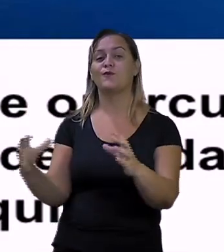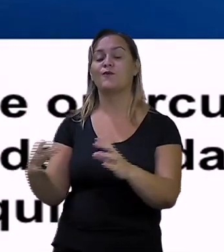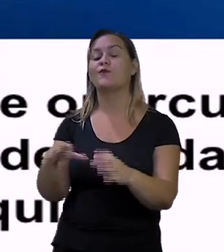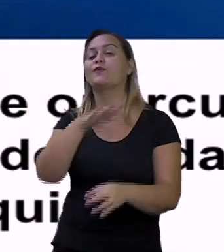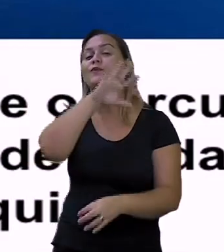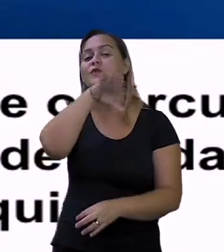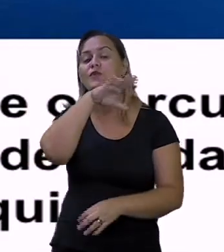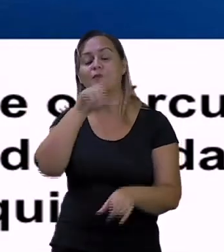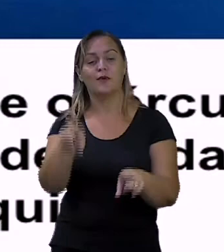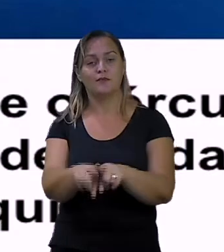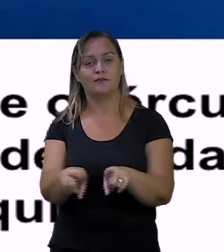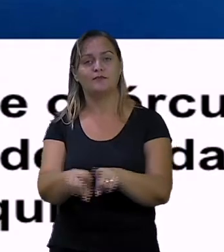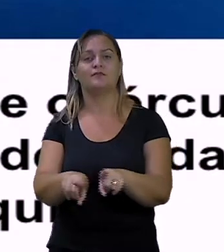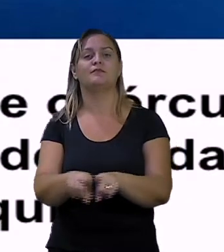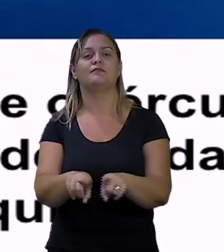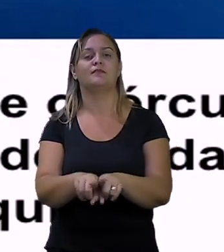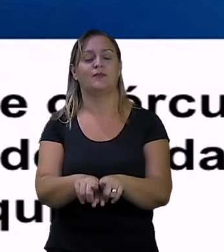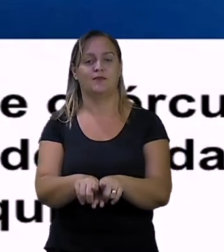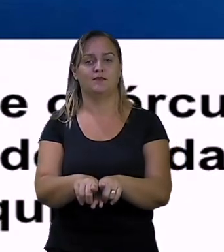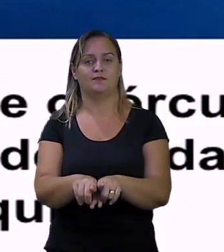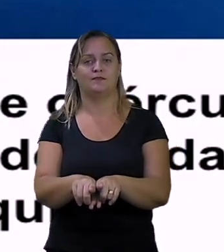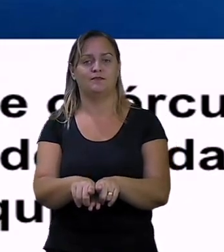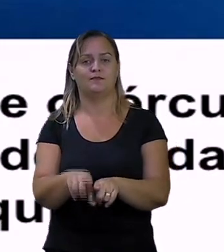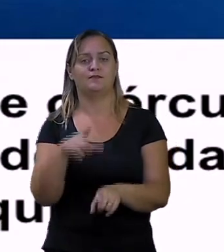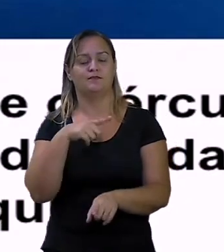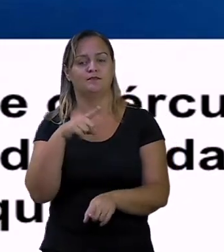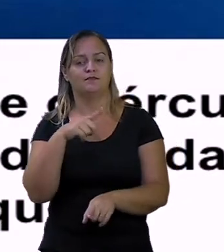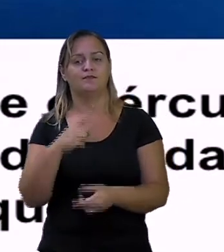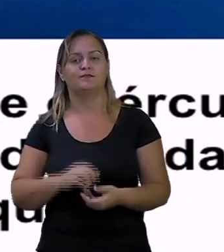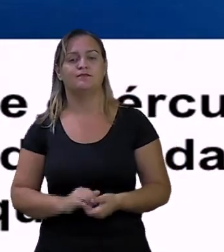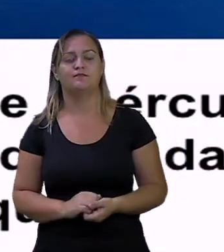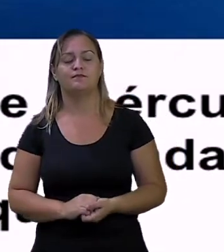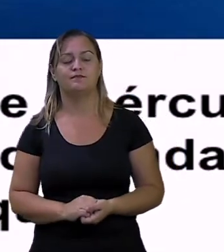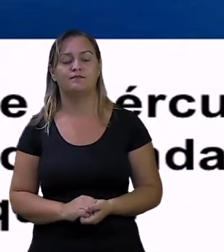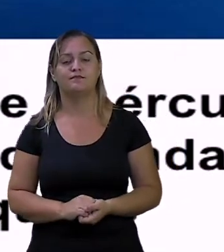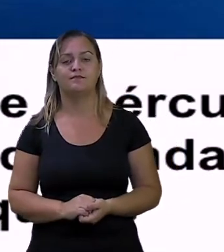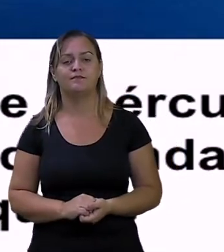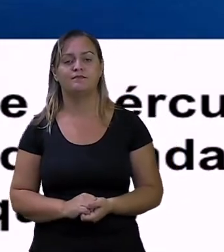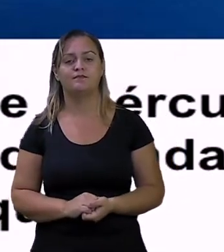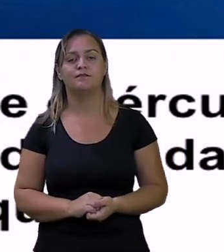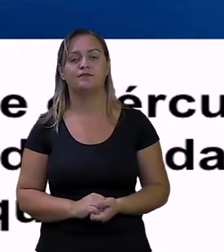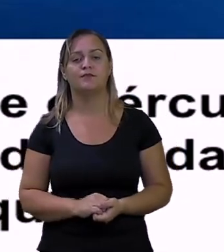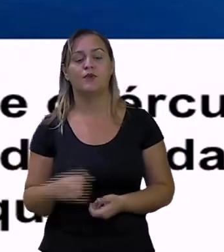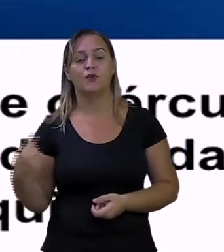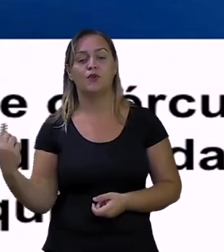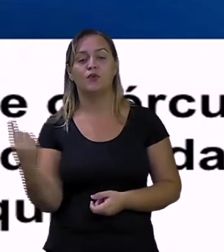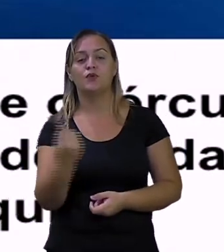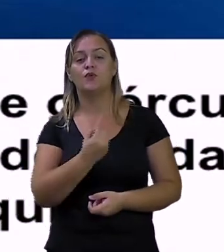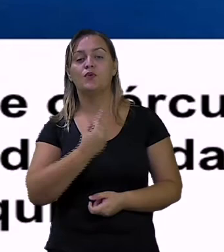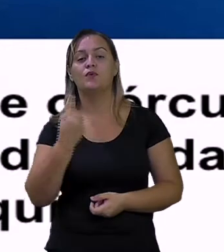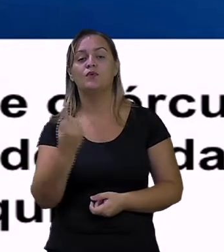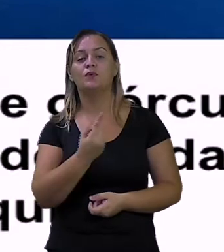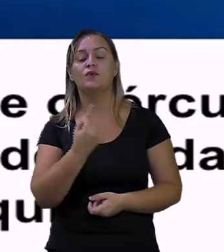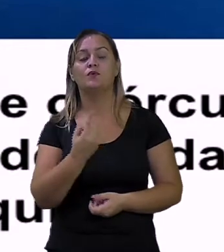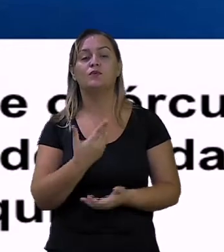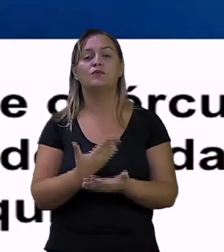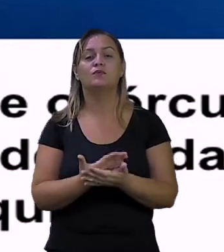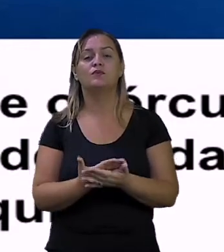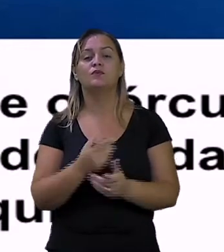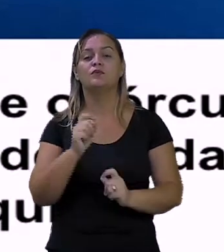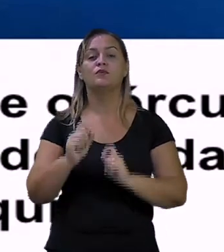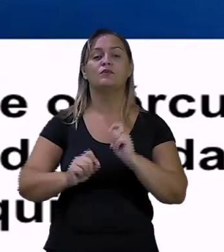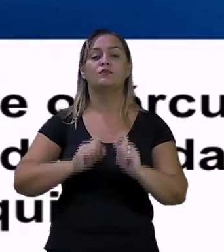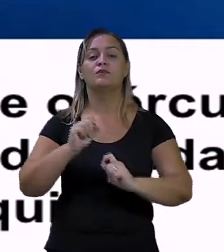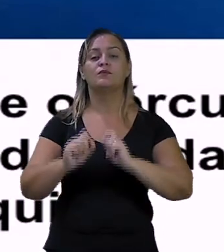de conhecer? E aí? Nós vamos falar um pouquinho de quem?